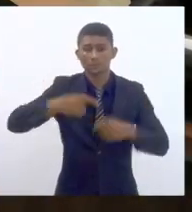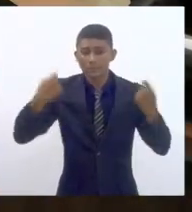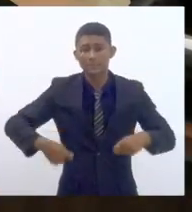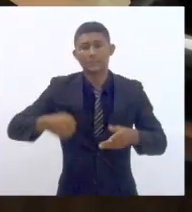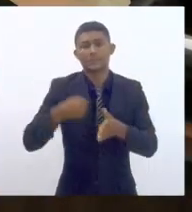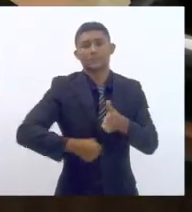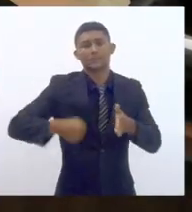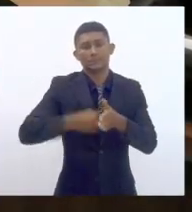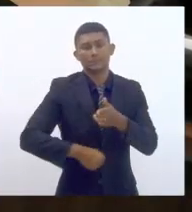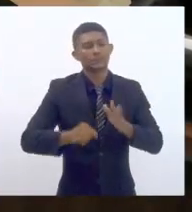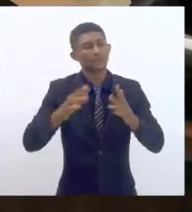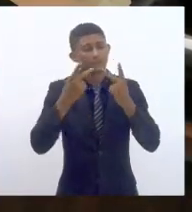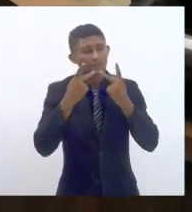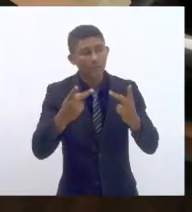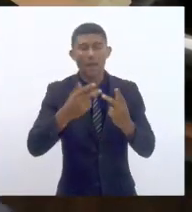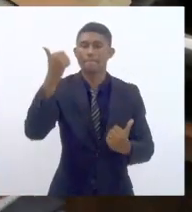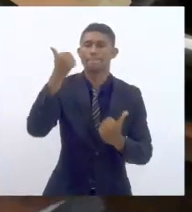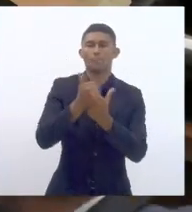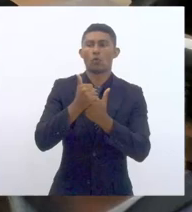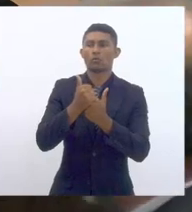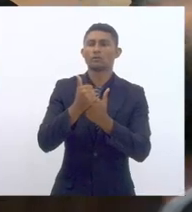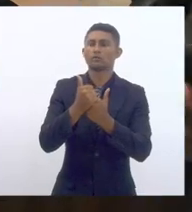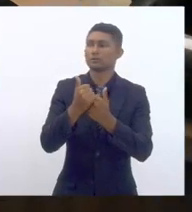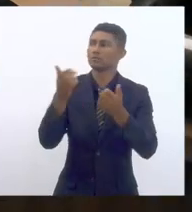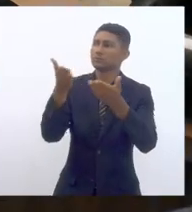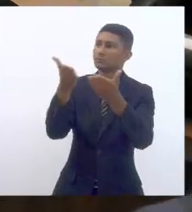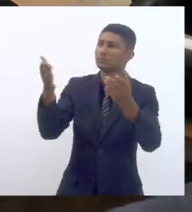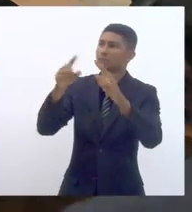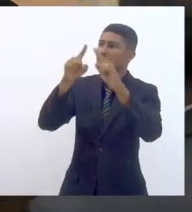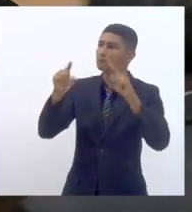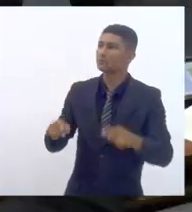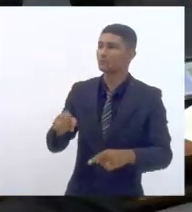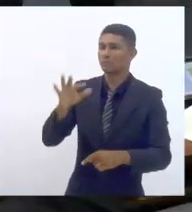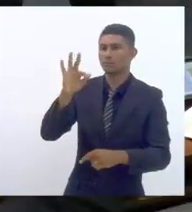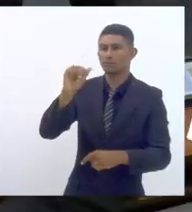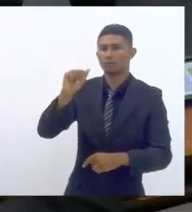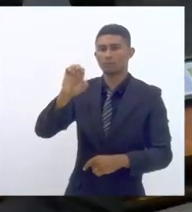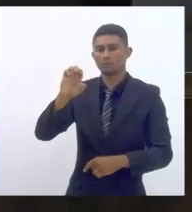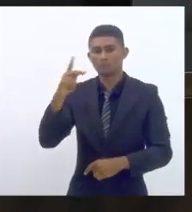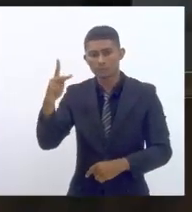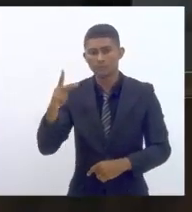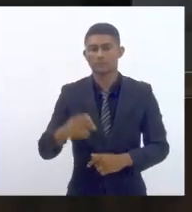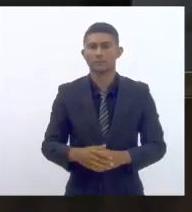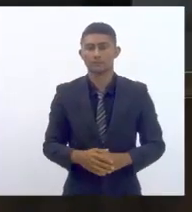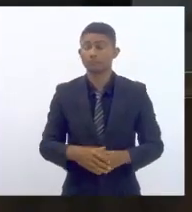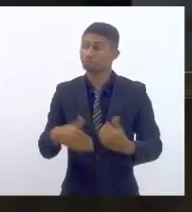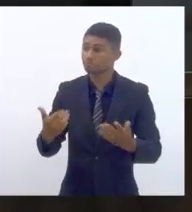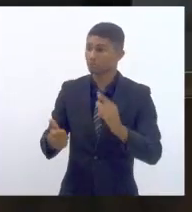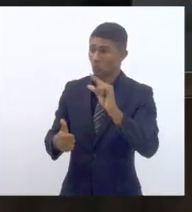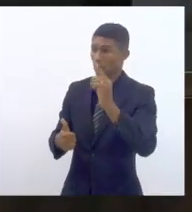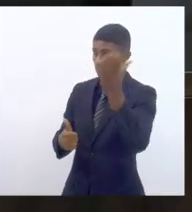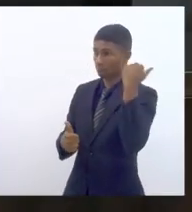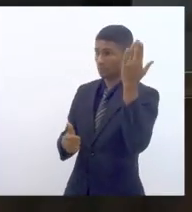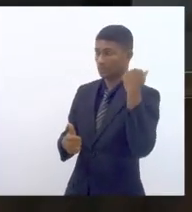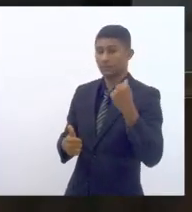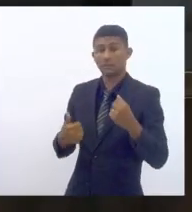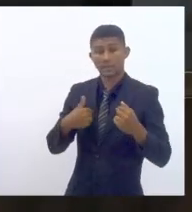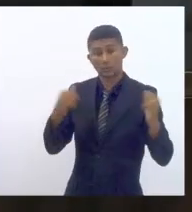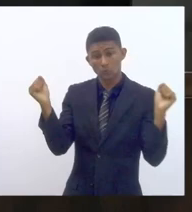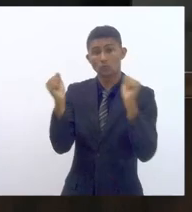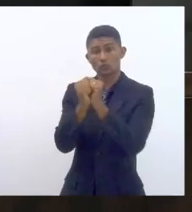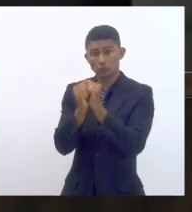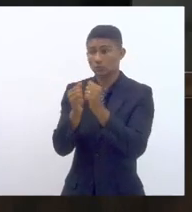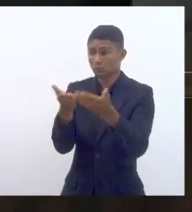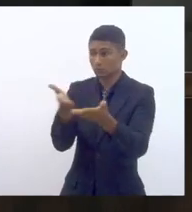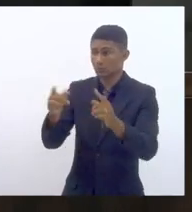mas declarando aí o nosso apoio a essa luta aí de Vossa Excelência e dos servidores da FAEP. Então, eu estive há pouco com os representantes dos servidores